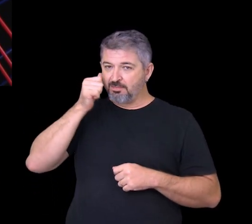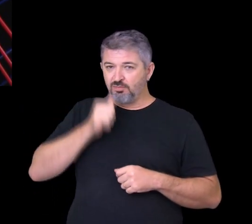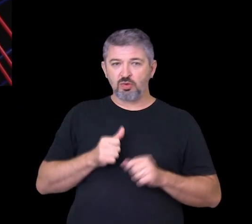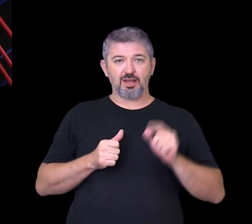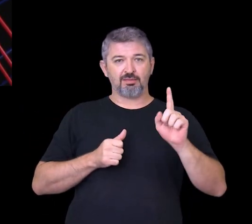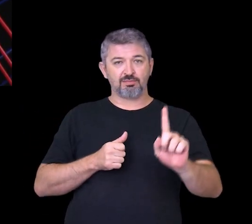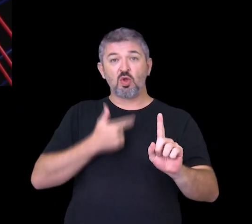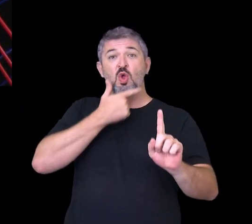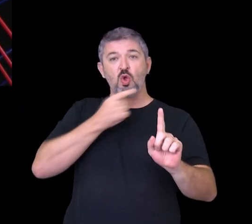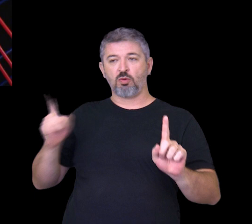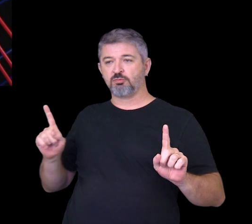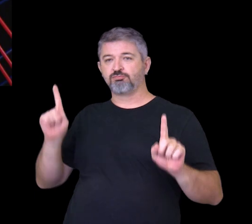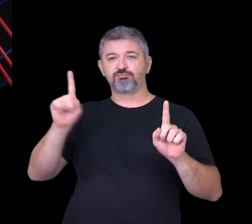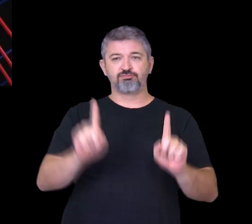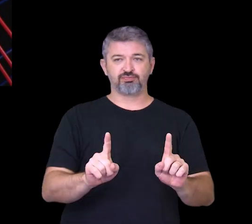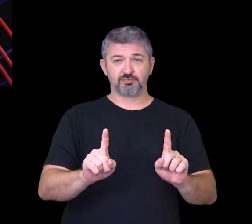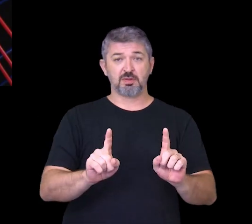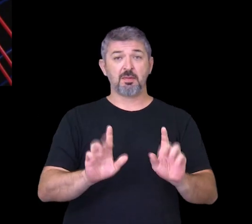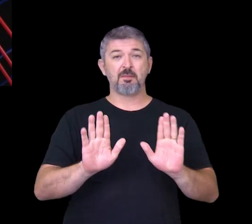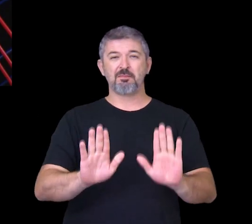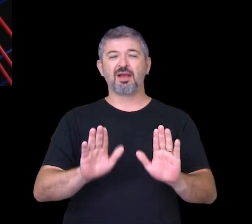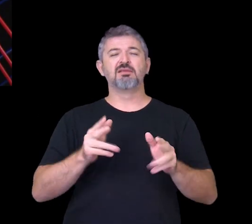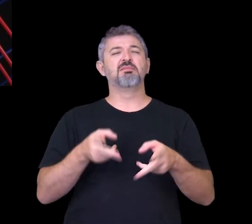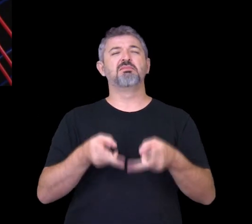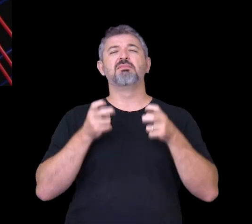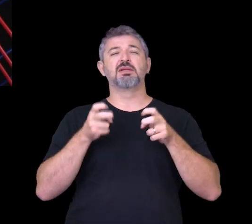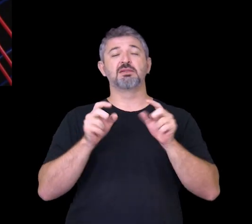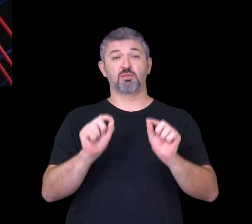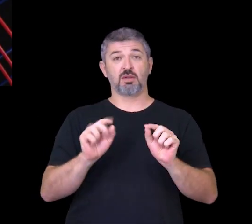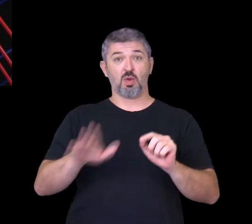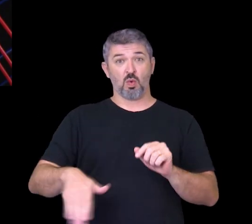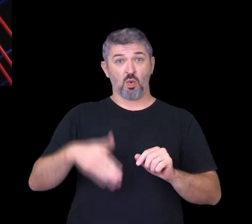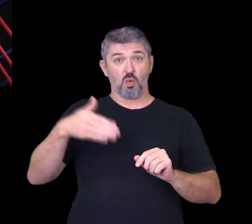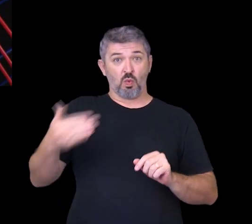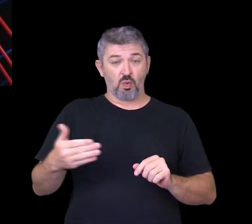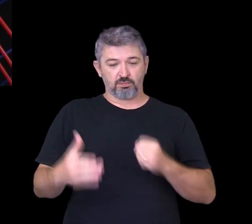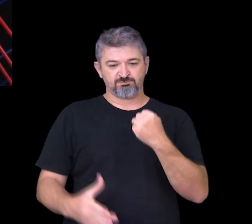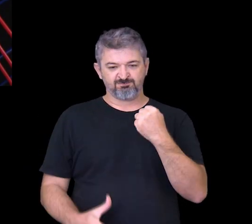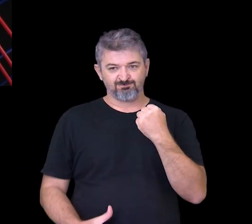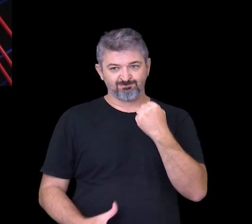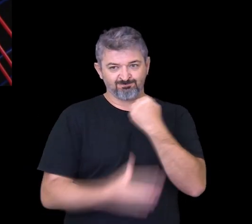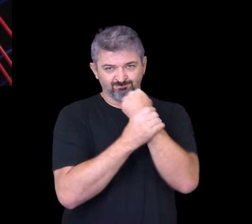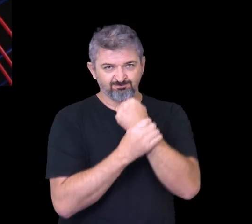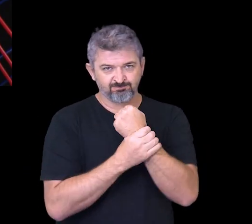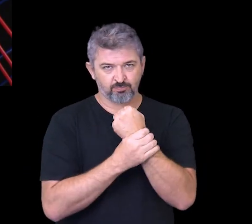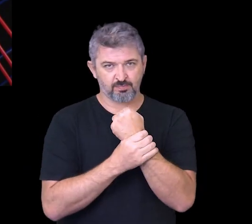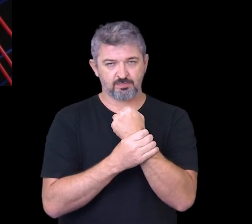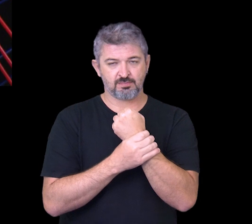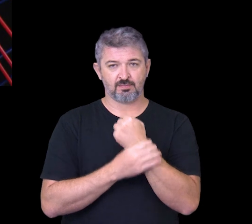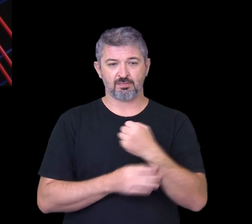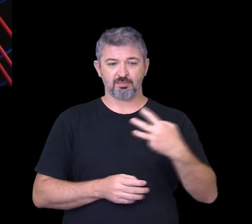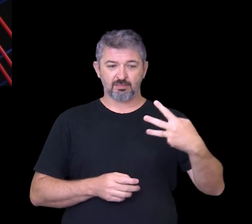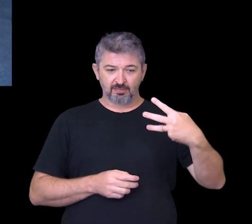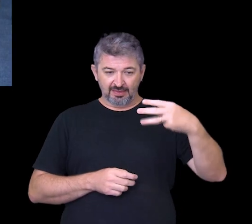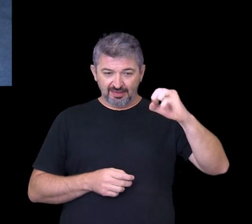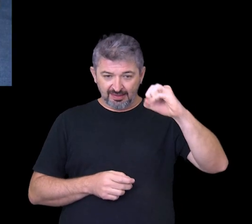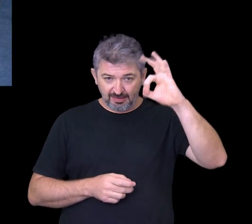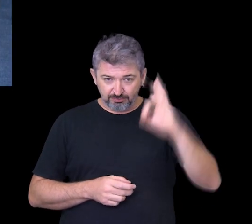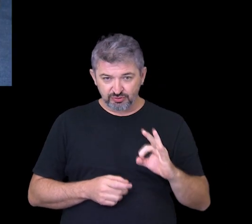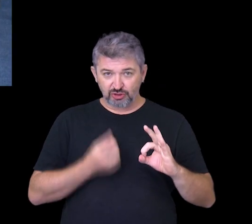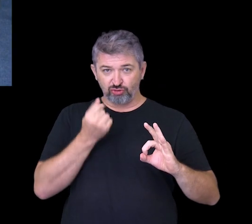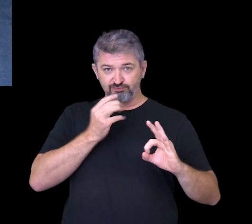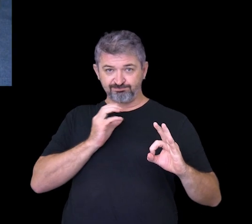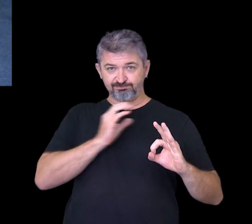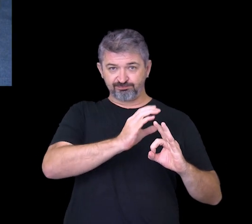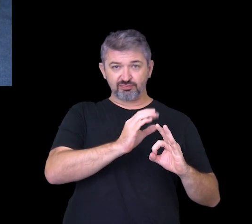ter mulheres e homens nesses espaços. E o que a gente vem percebendo? A partir do momento que você começa a garantir 30%